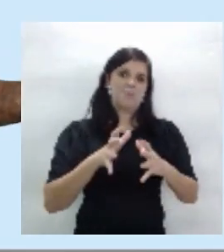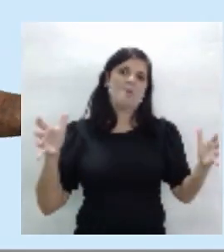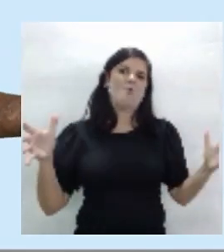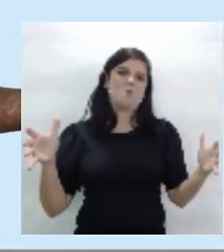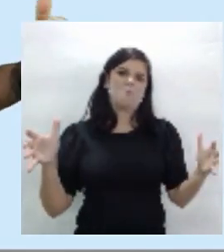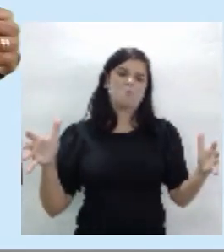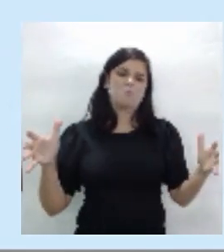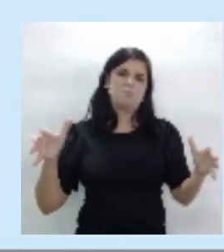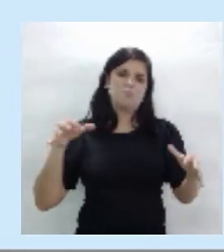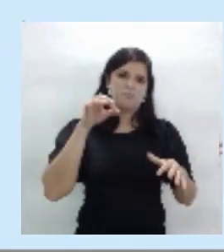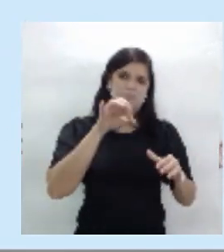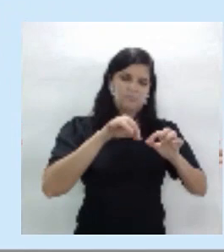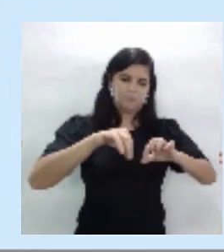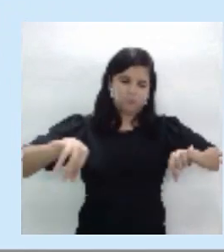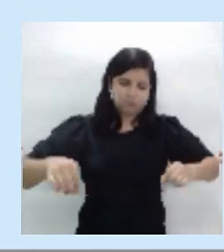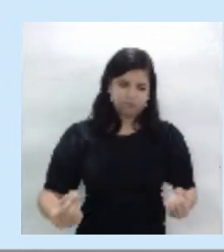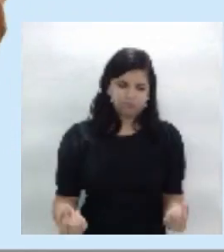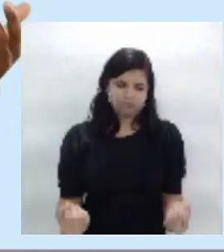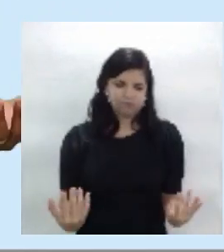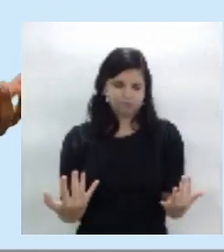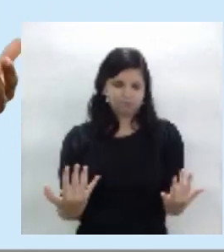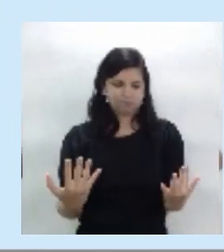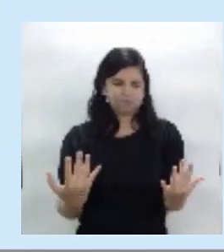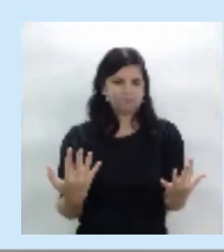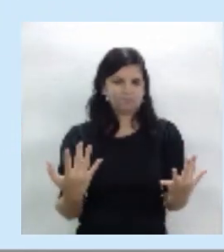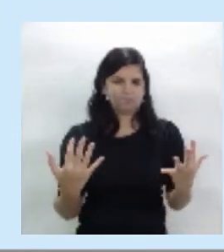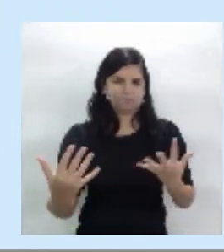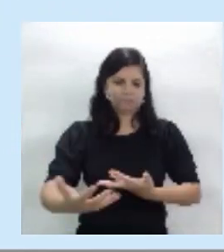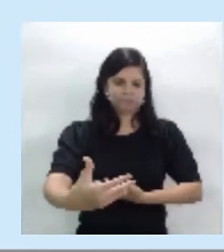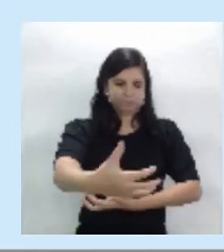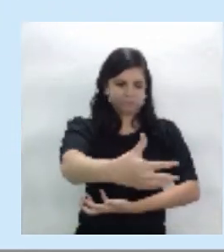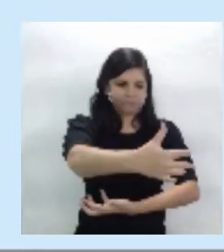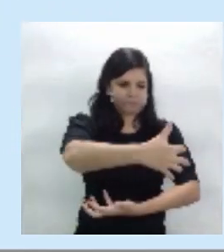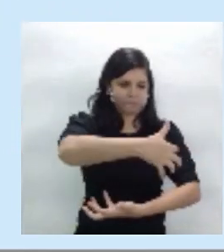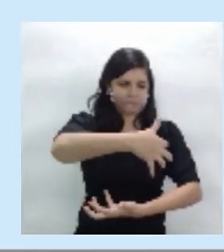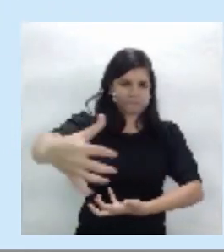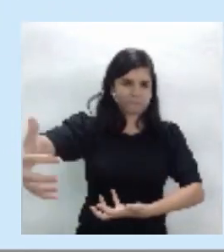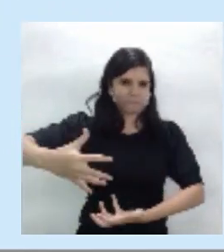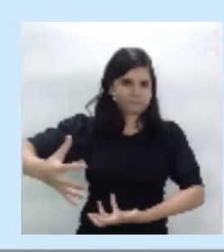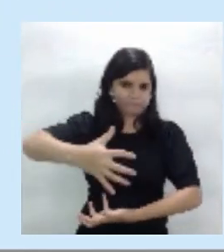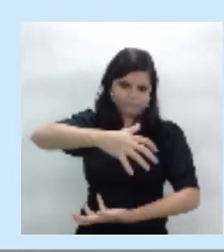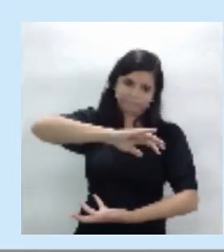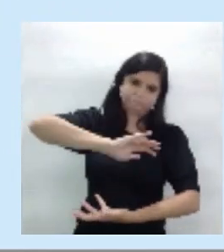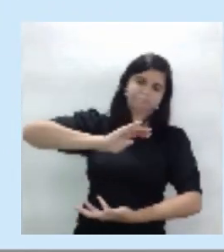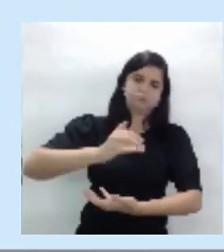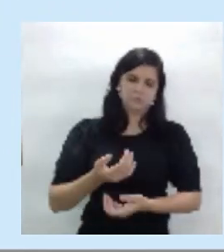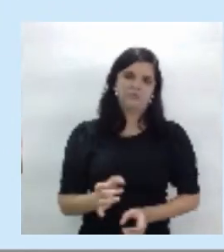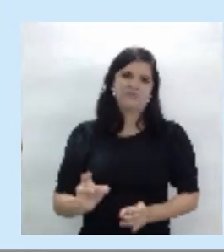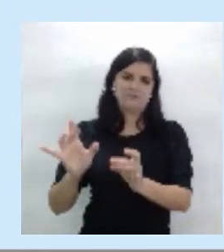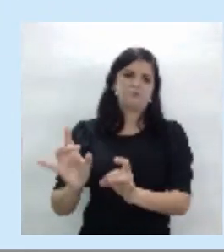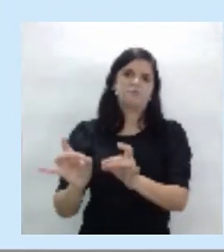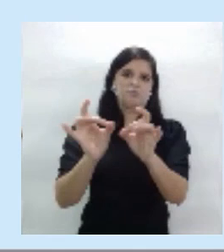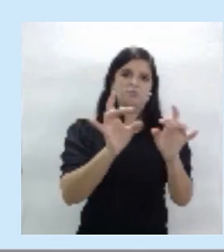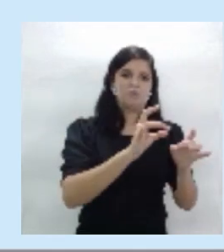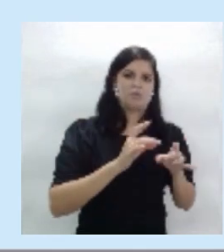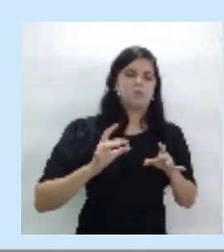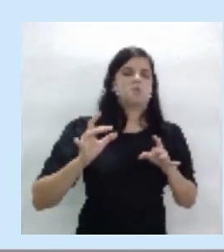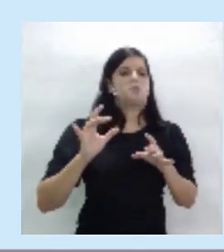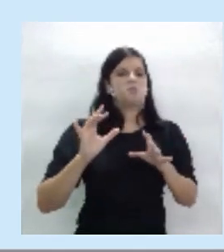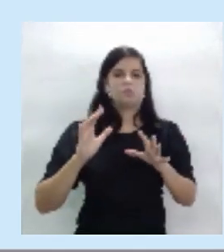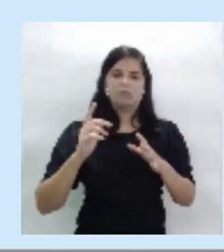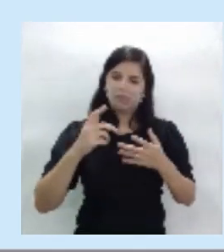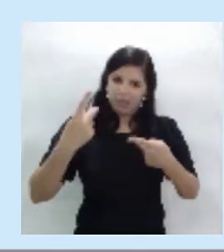de produção, mais áreas de plantação, e com isso a retirada da cobertura, né,